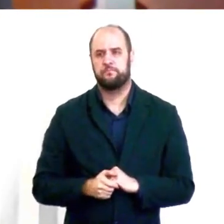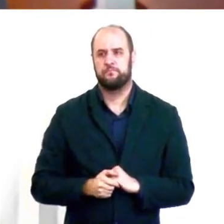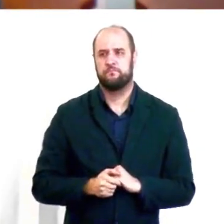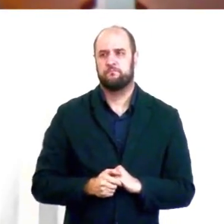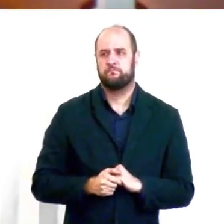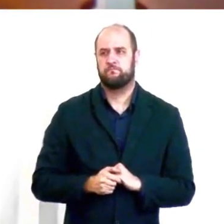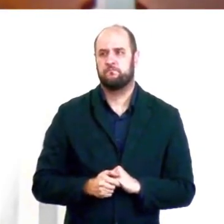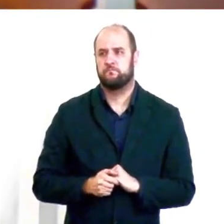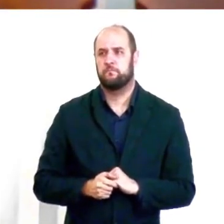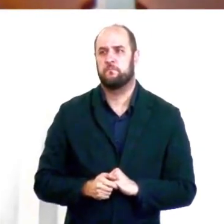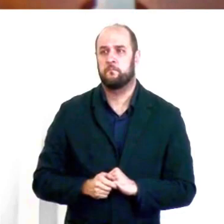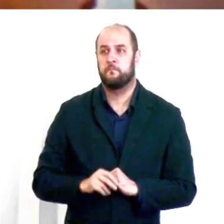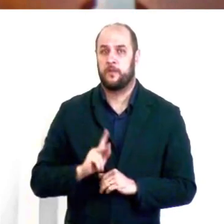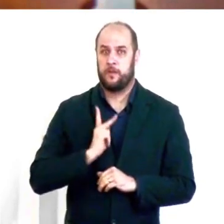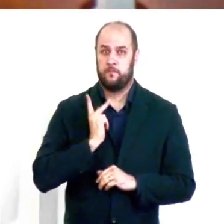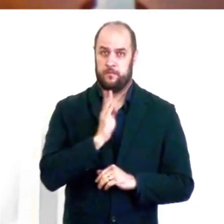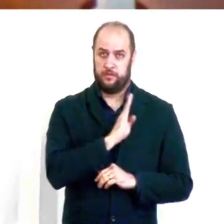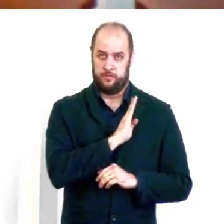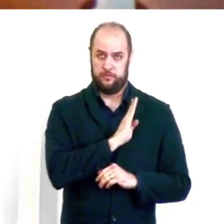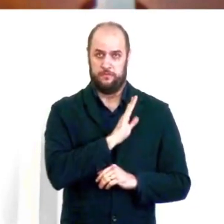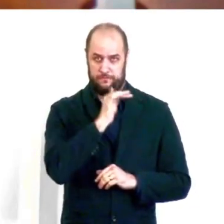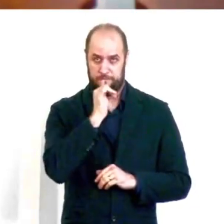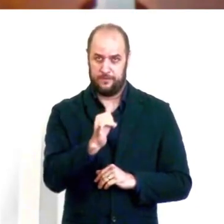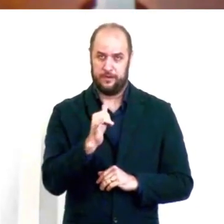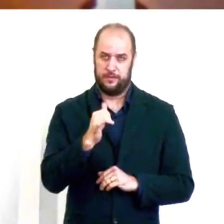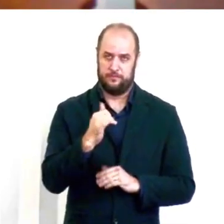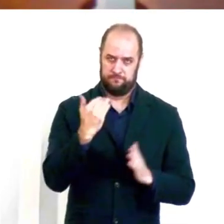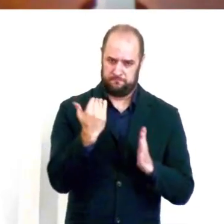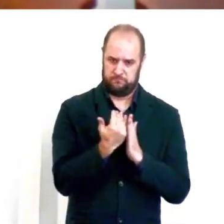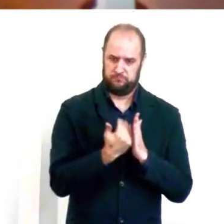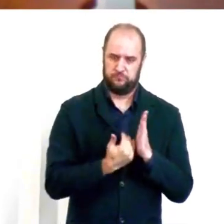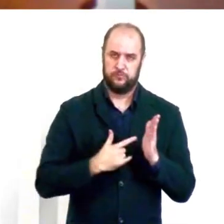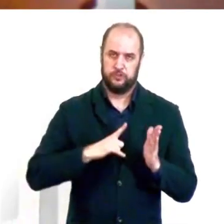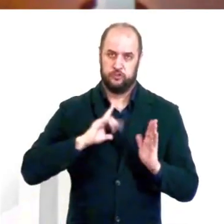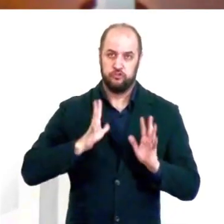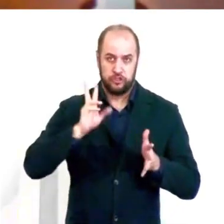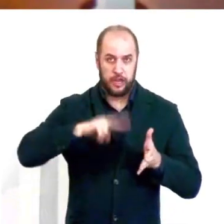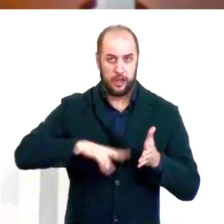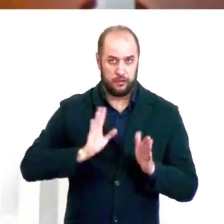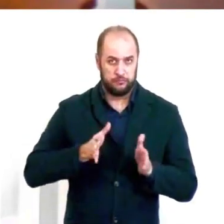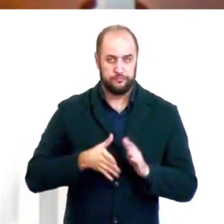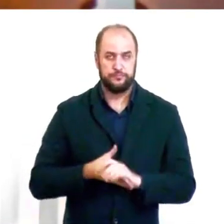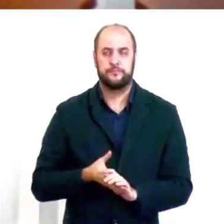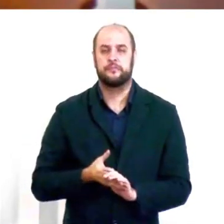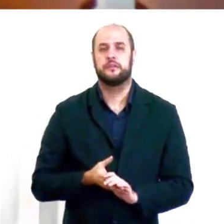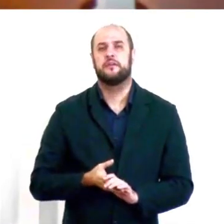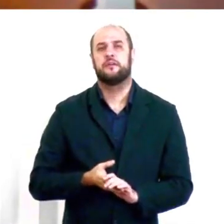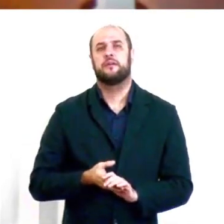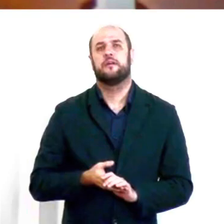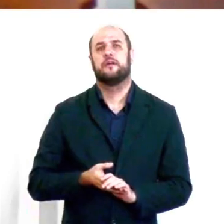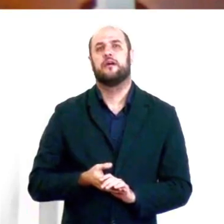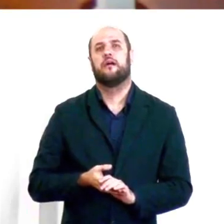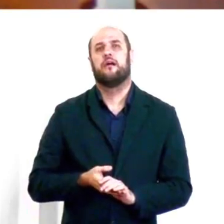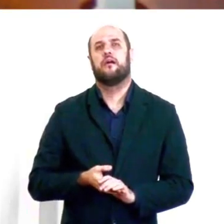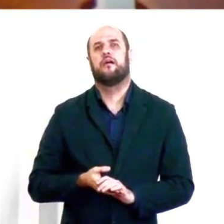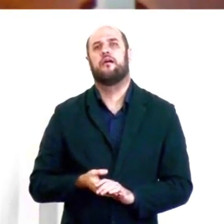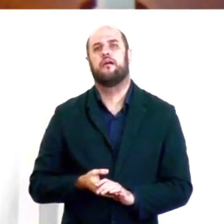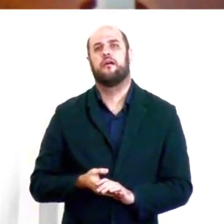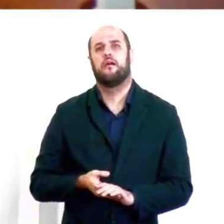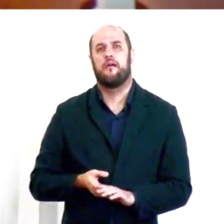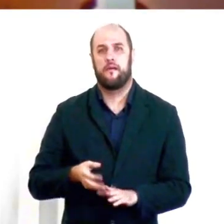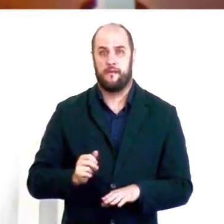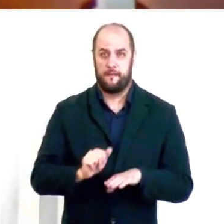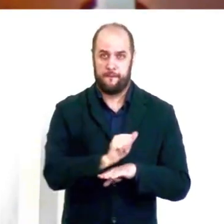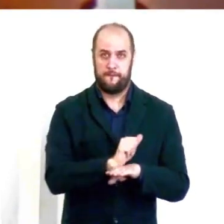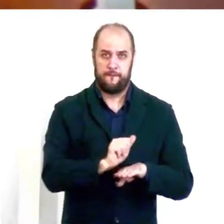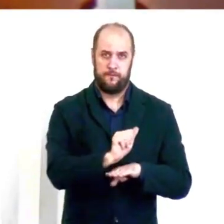Hebreus vai dizer para nós, como nós lemos, que quem tirou Abrão de Ur